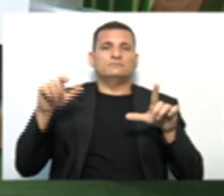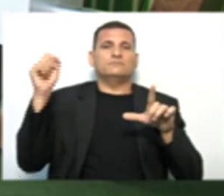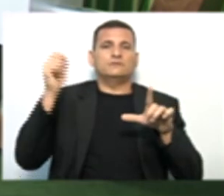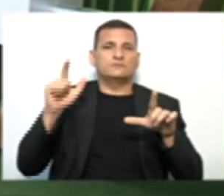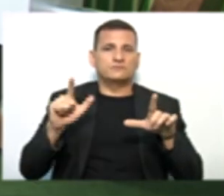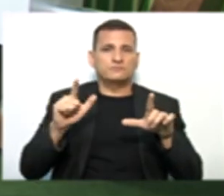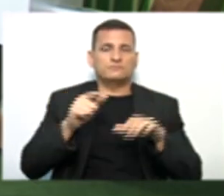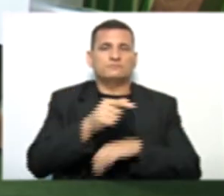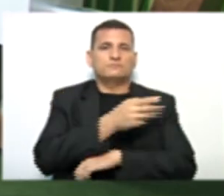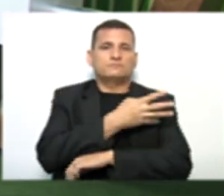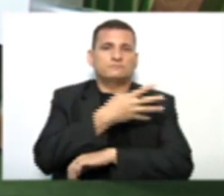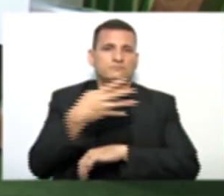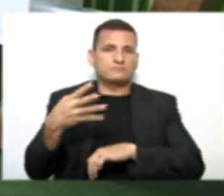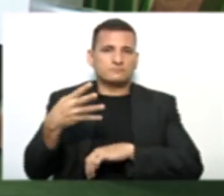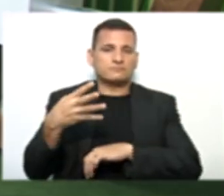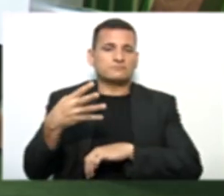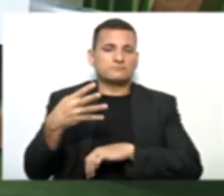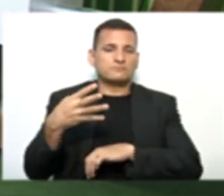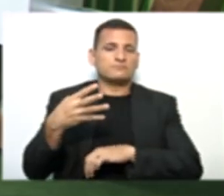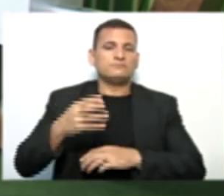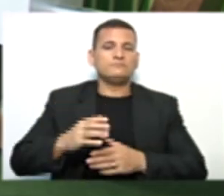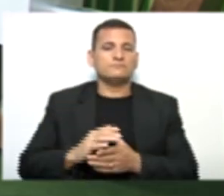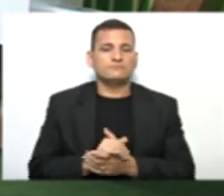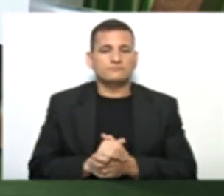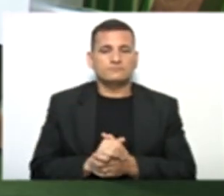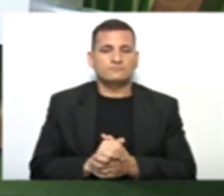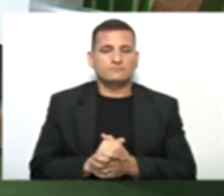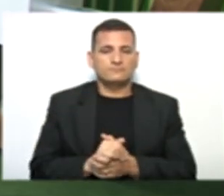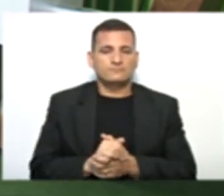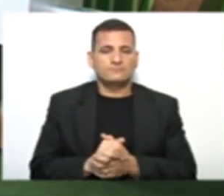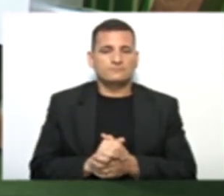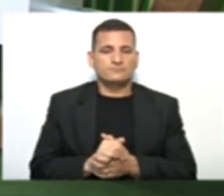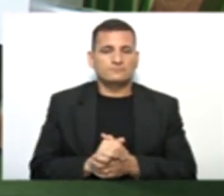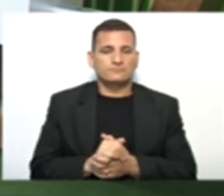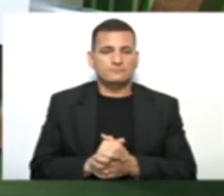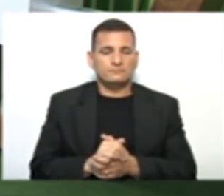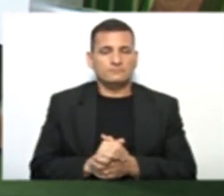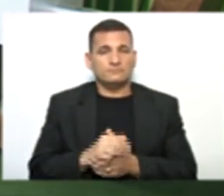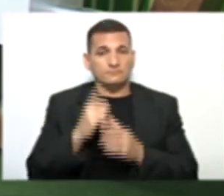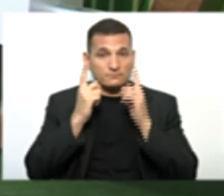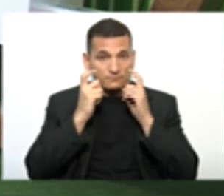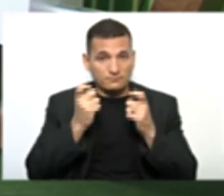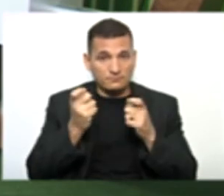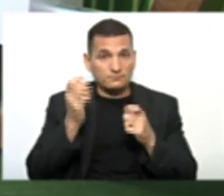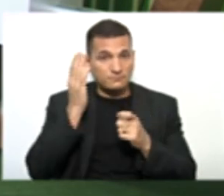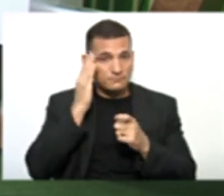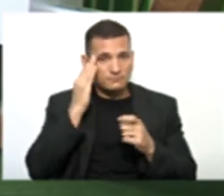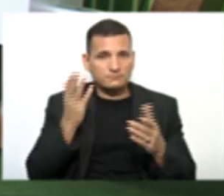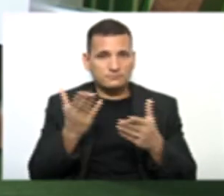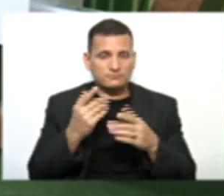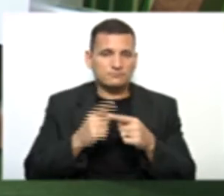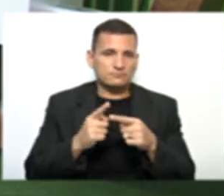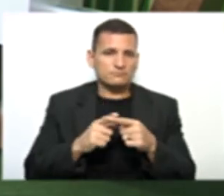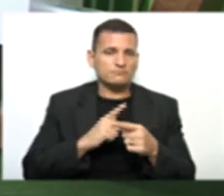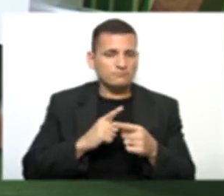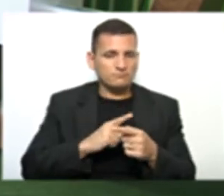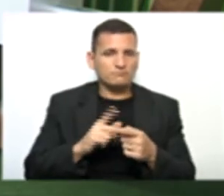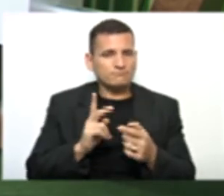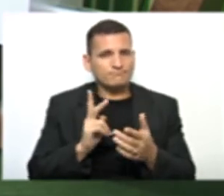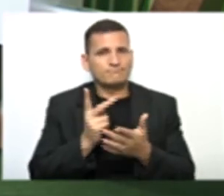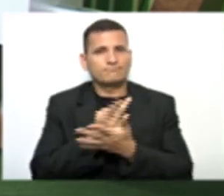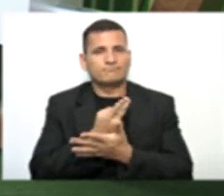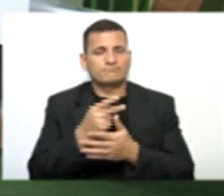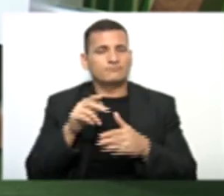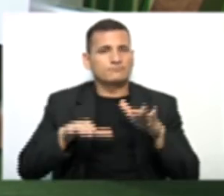Windows. Do Windows, né? Pum. É verdade, com certeza. É interessante o pessoal saber disso hoje também, porque acontece muito. A gente acha que está digitando o